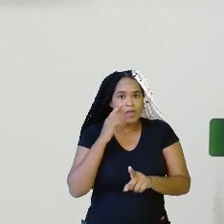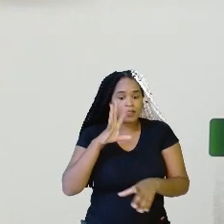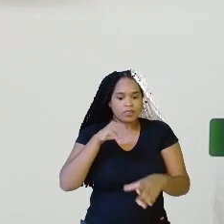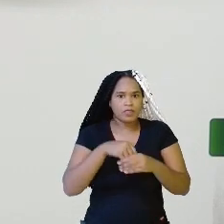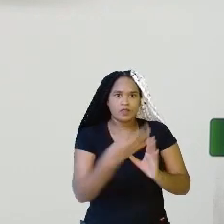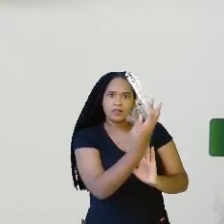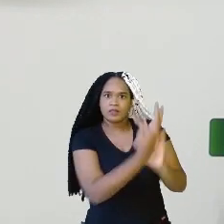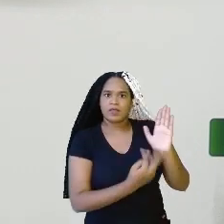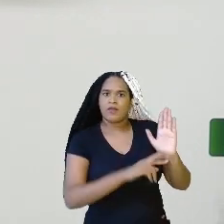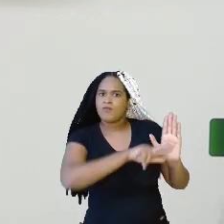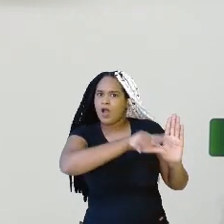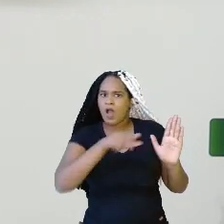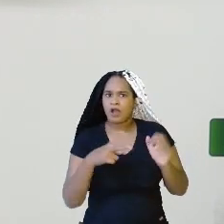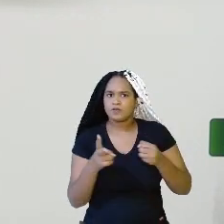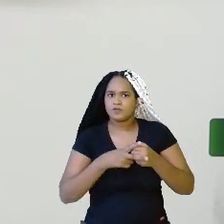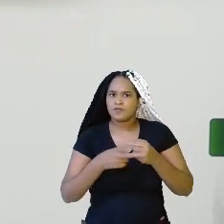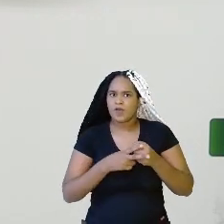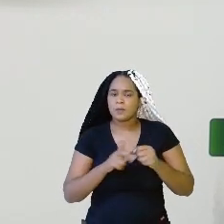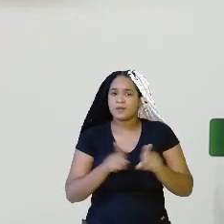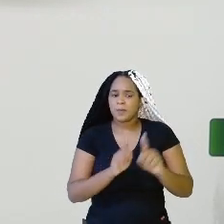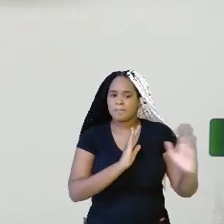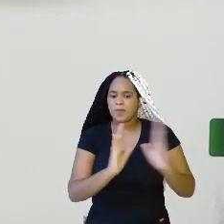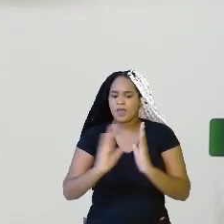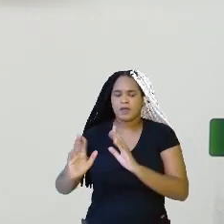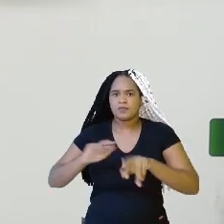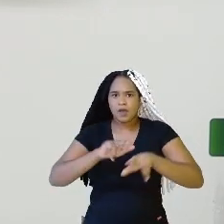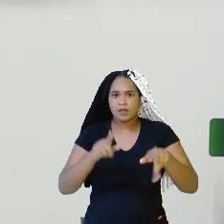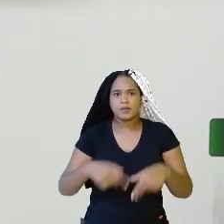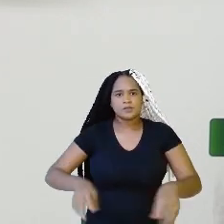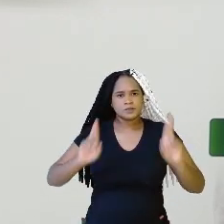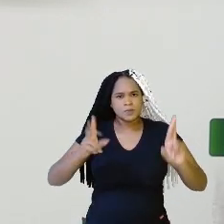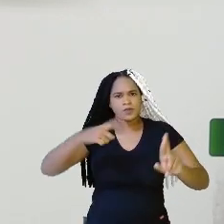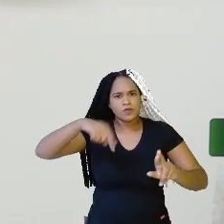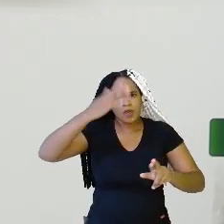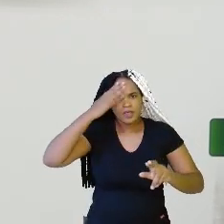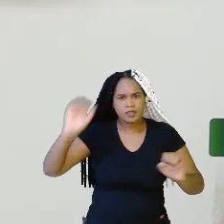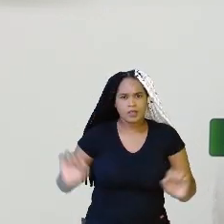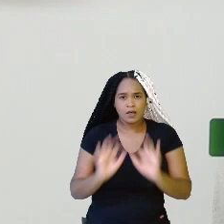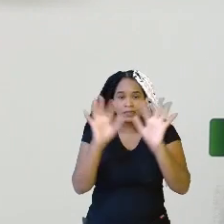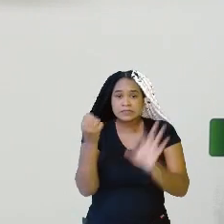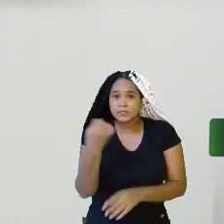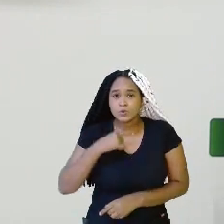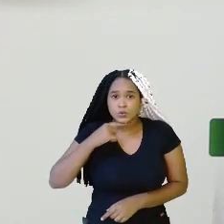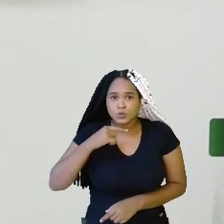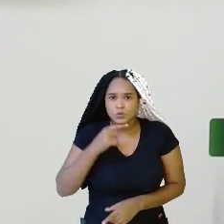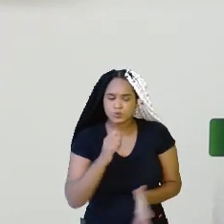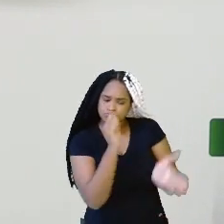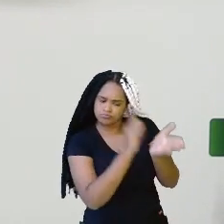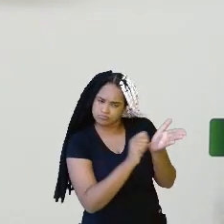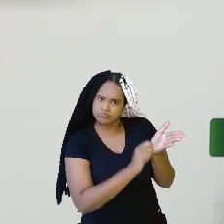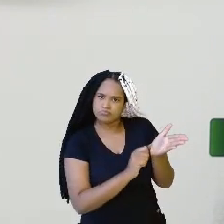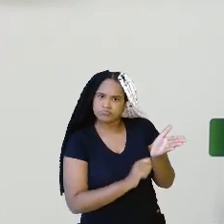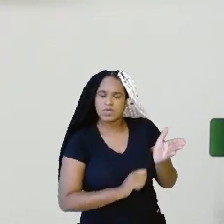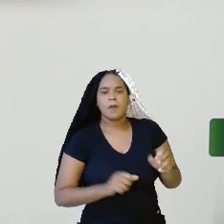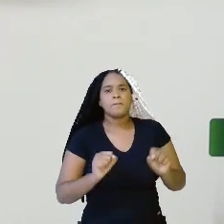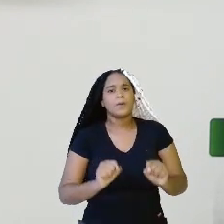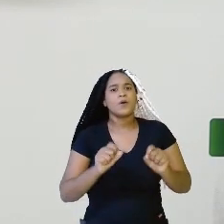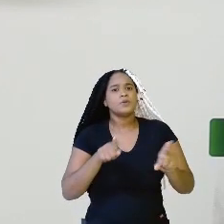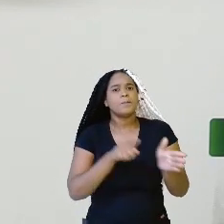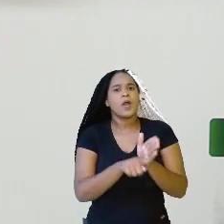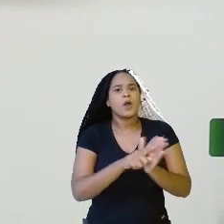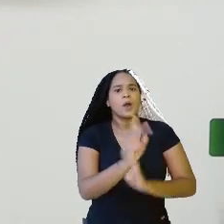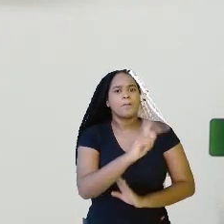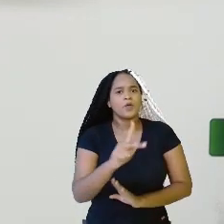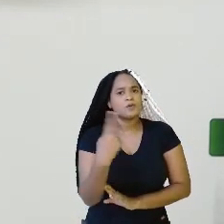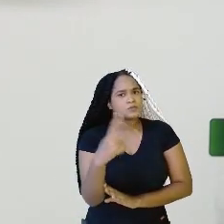e abordando vários tempos verbais. Eu espero que você esteja entendendo. Qualquer dúvida, você anota e pode perguntar para o teu